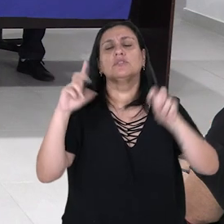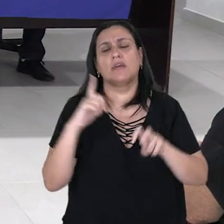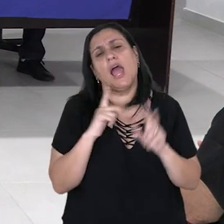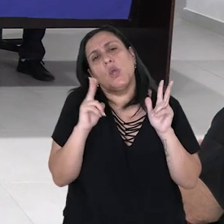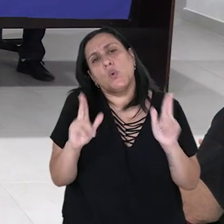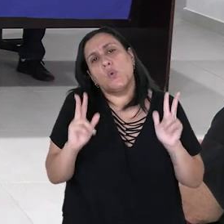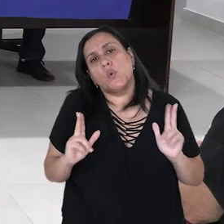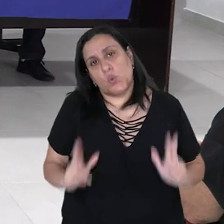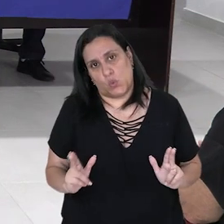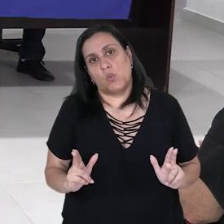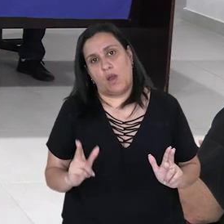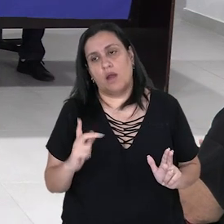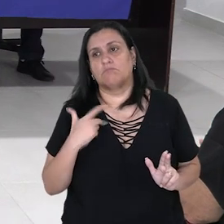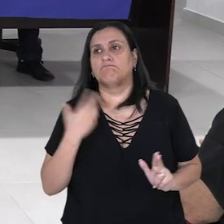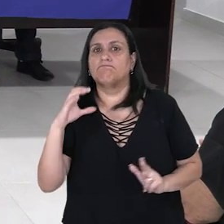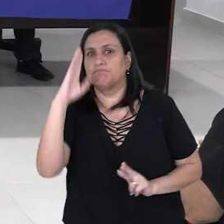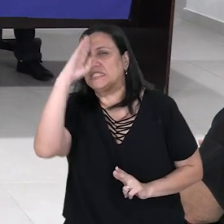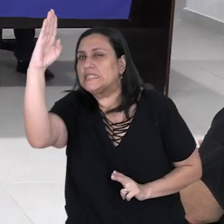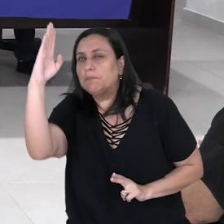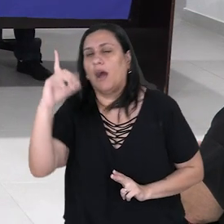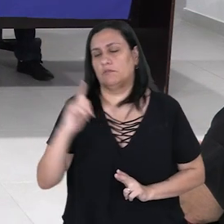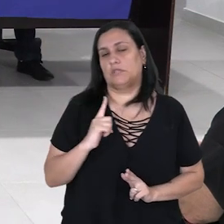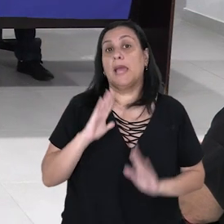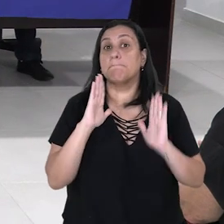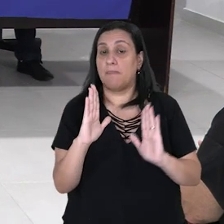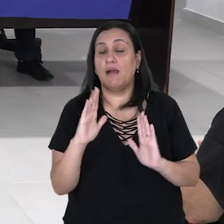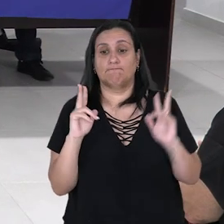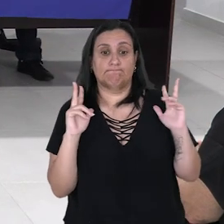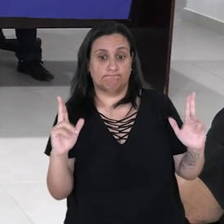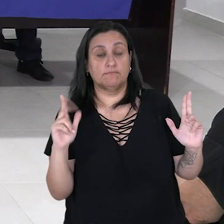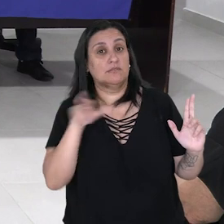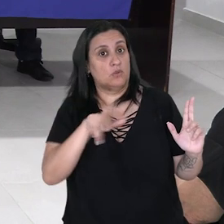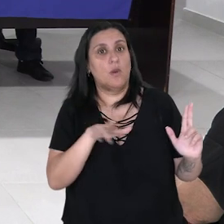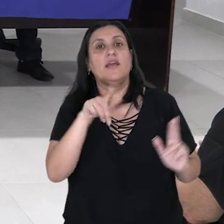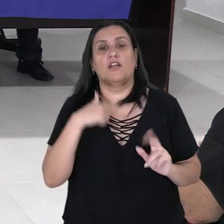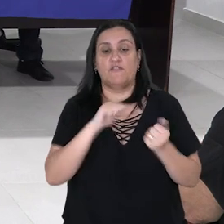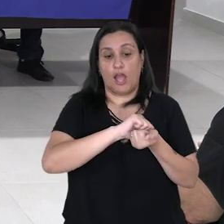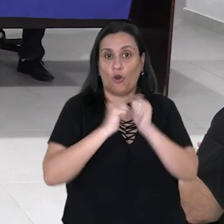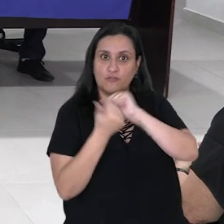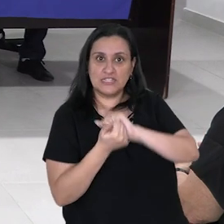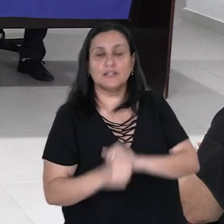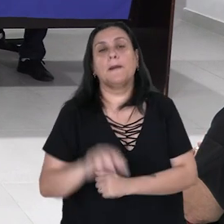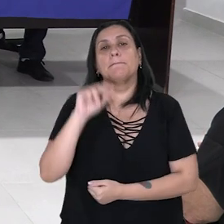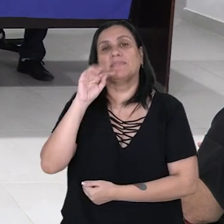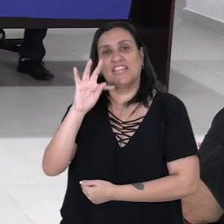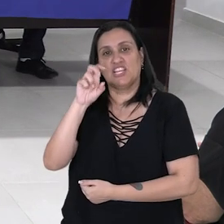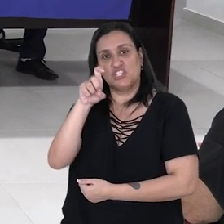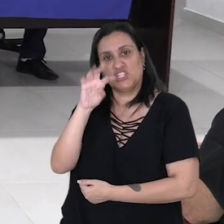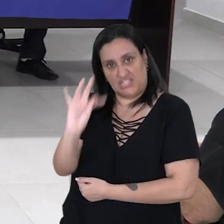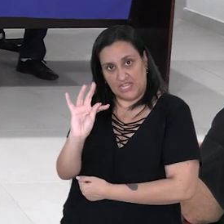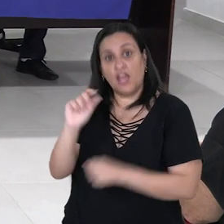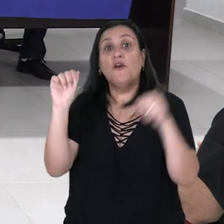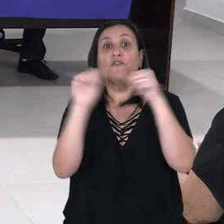enfim, alguns destaques, mas então é esse processo. Eu faço a conversão para o TXT,